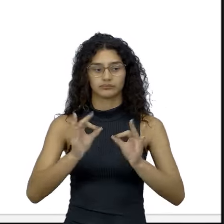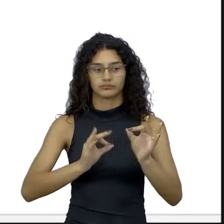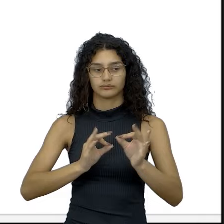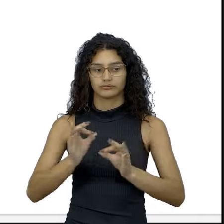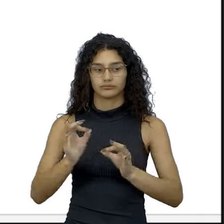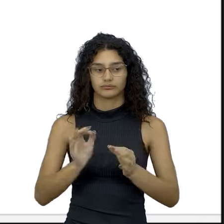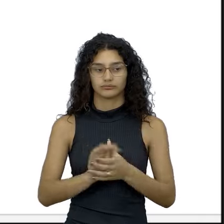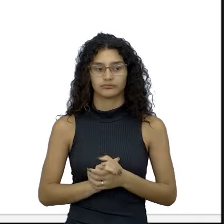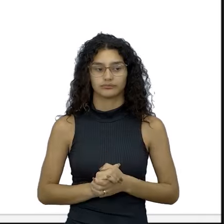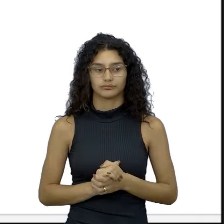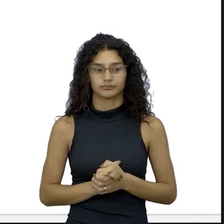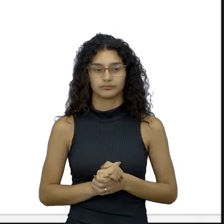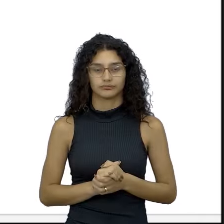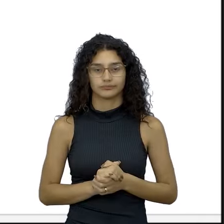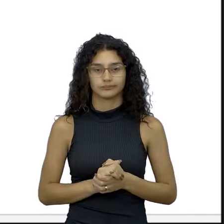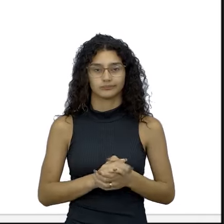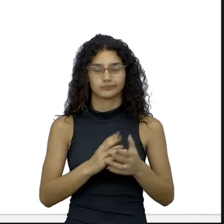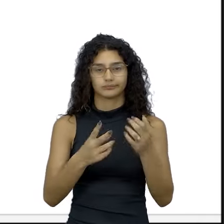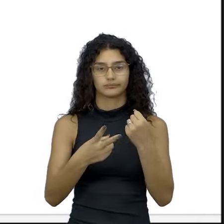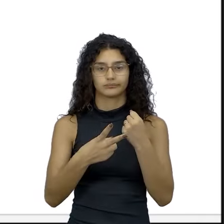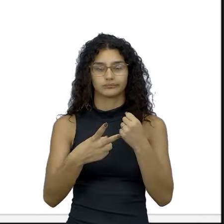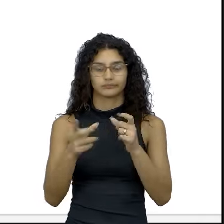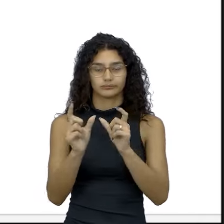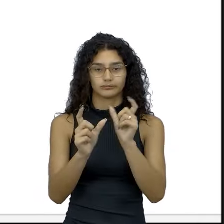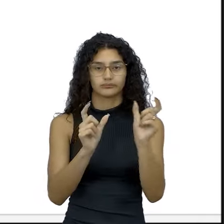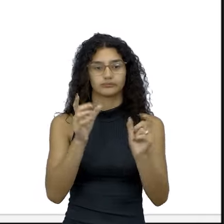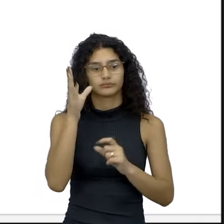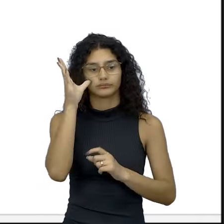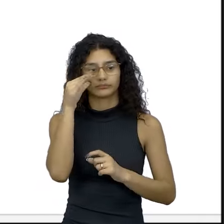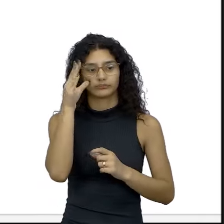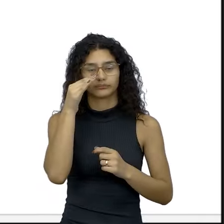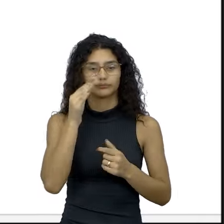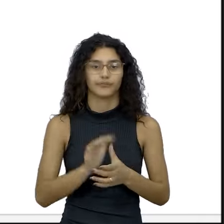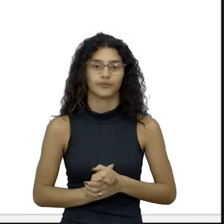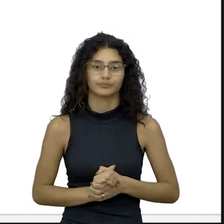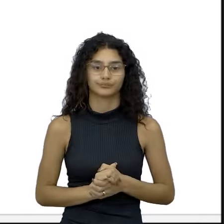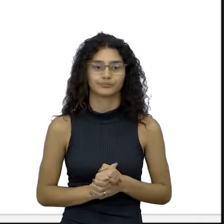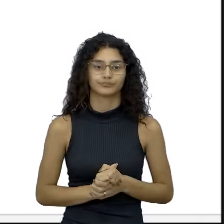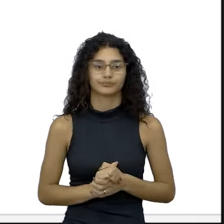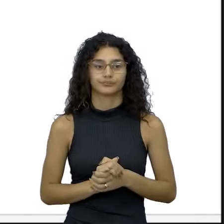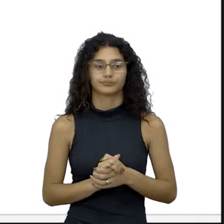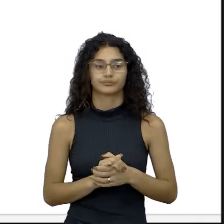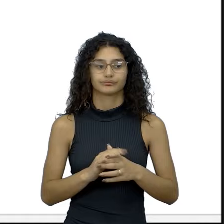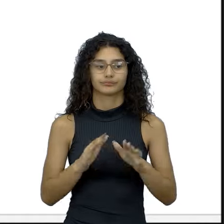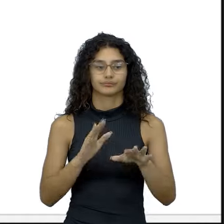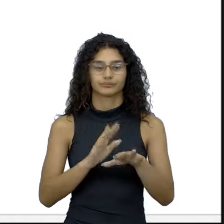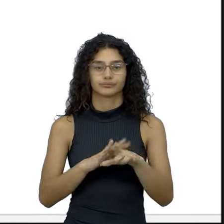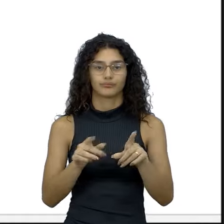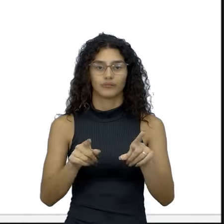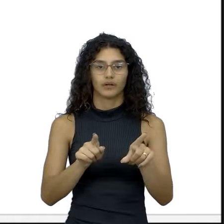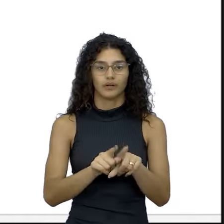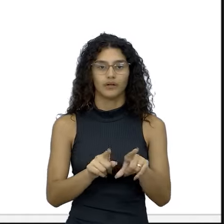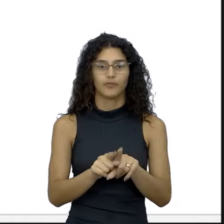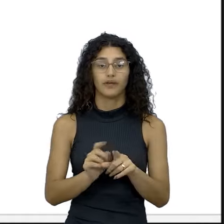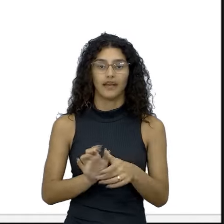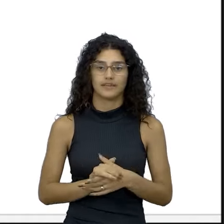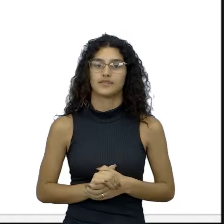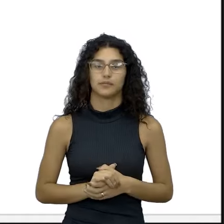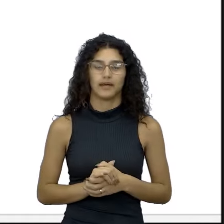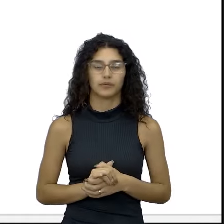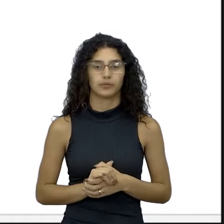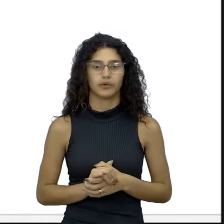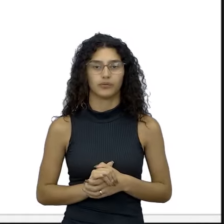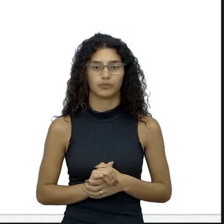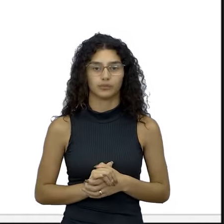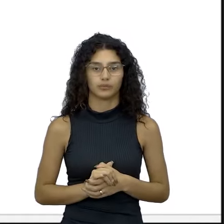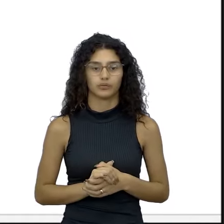a produção, a revisão do verbete de curiosidade. Ela trata, né, ela traz o seguinte, que os estudantes, eles